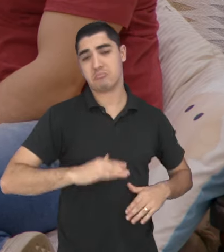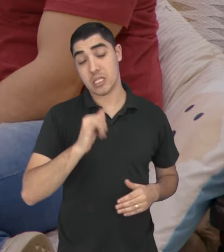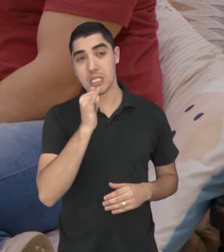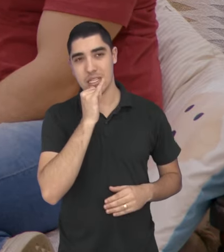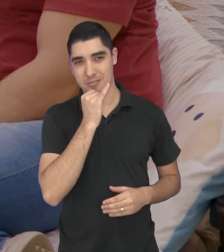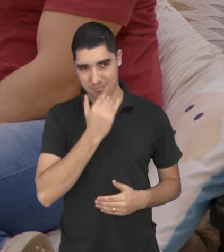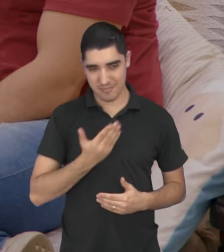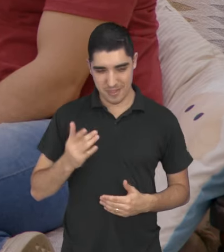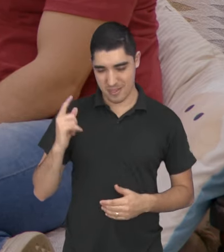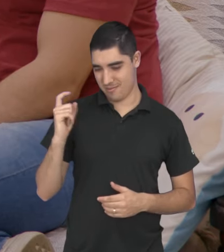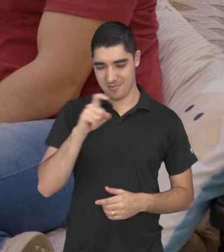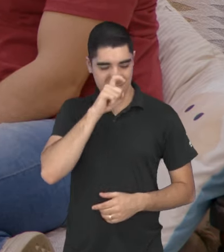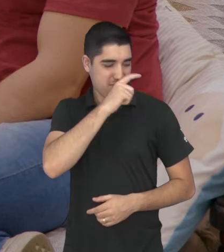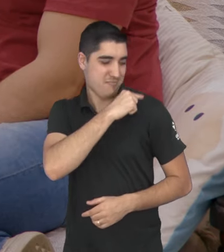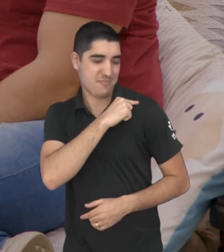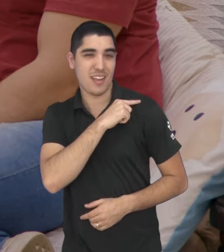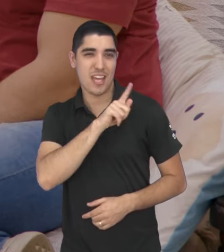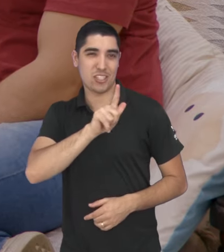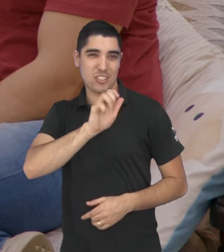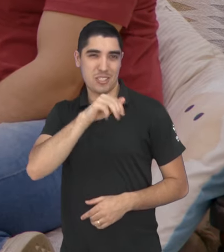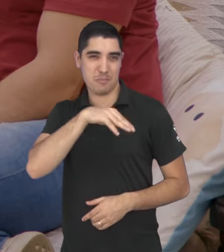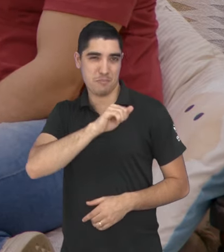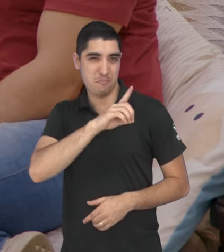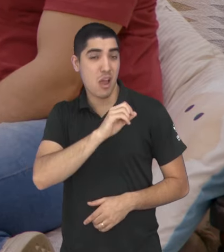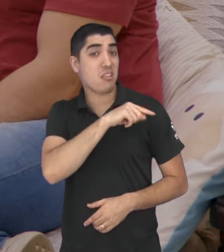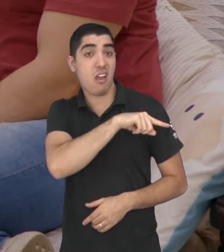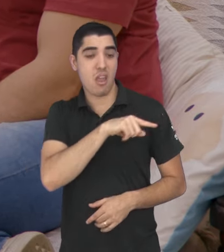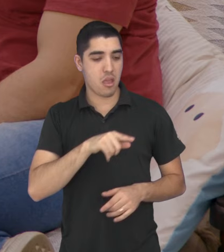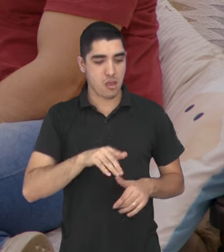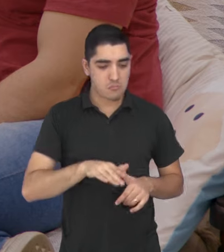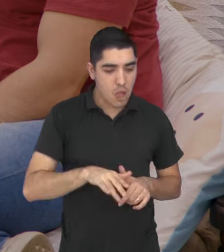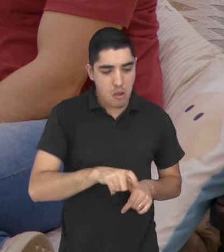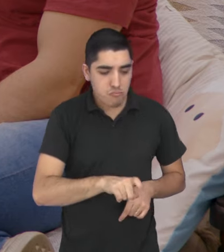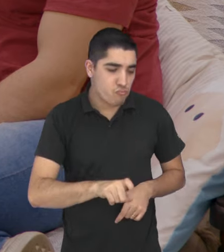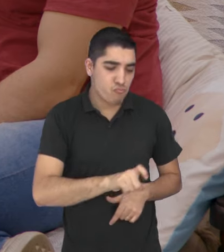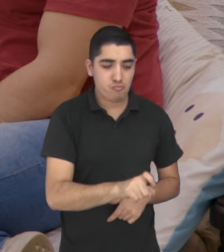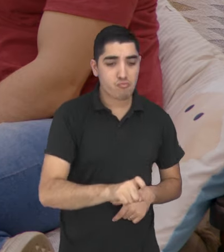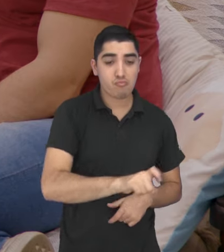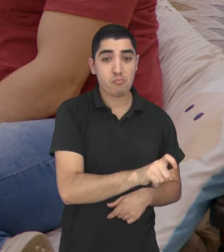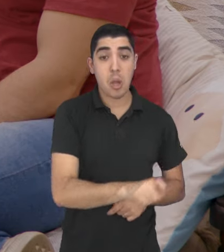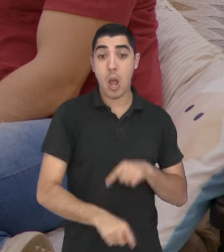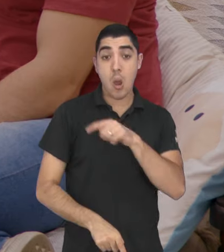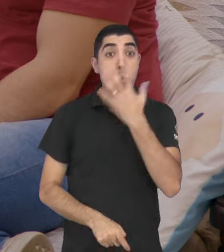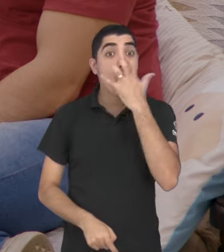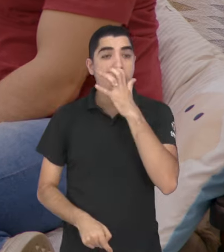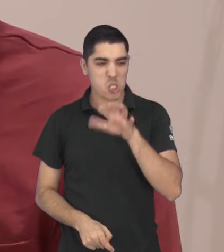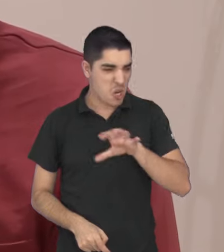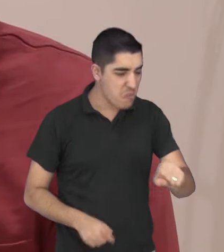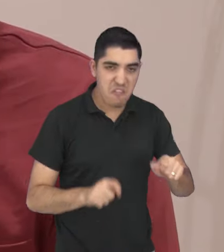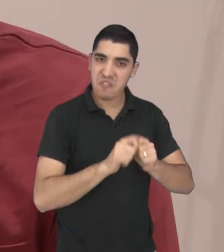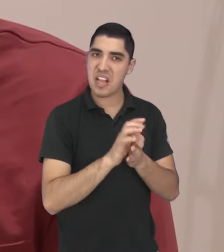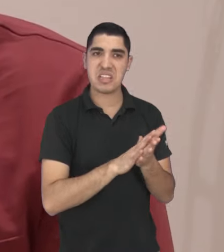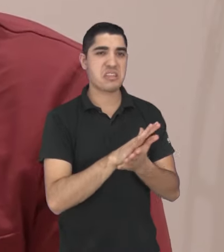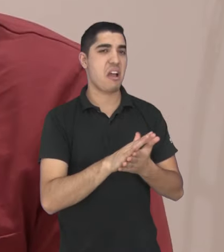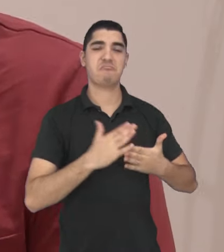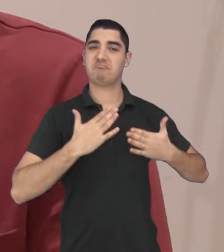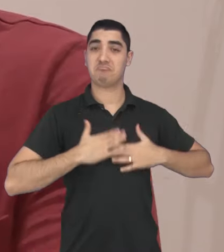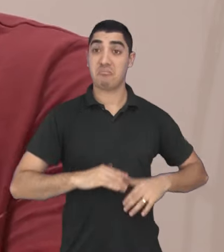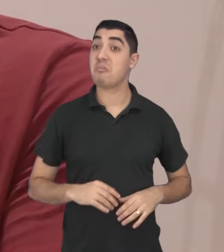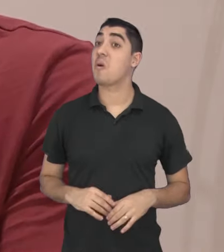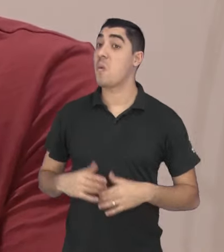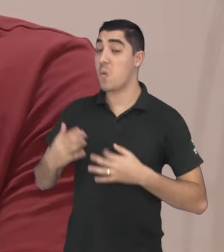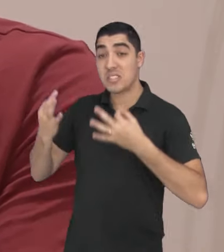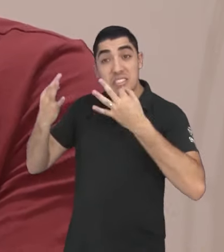como eu falei, ela não tem medo, então ela anda pelo chão da casa. E o Thor não faz nada, ela também não faz nada, então... Tá tudo certo. Legal